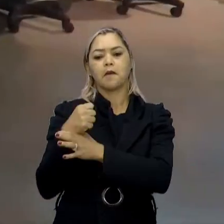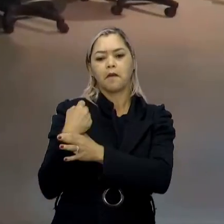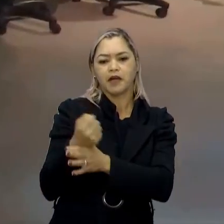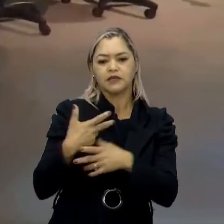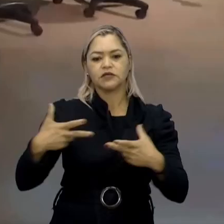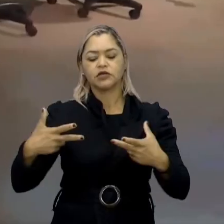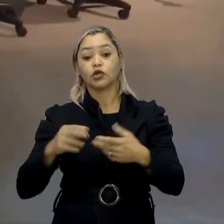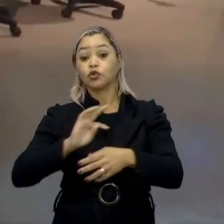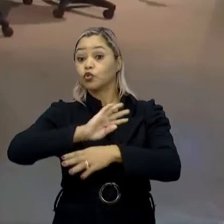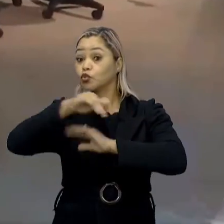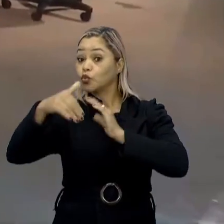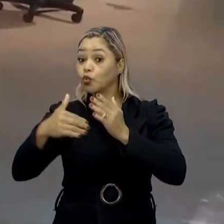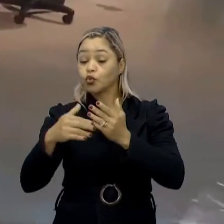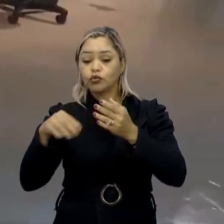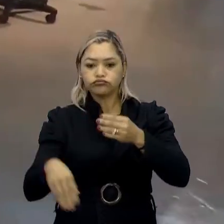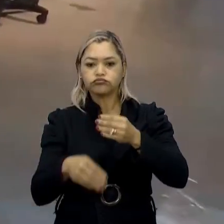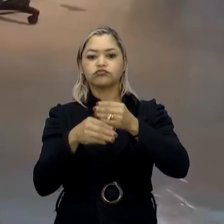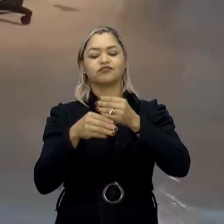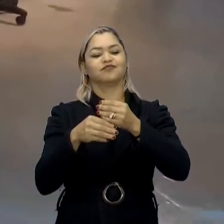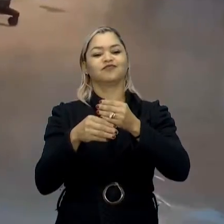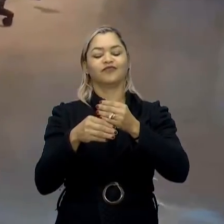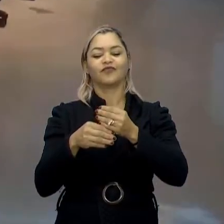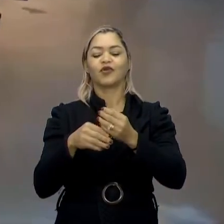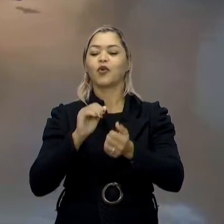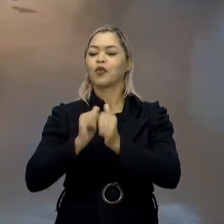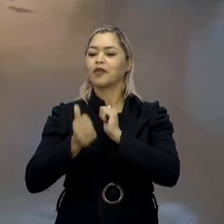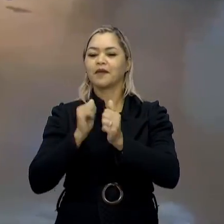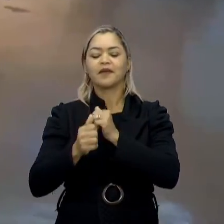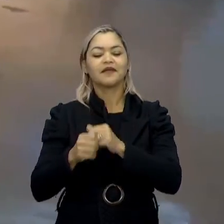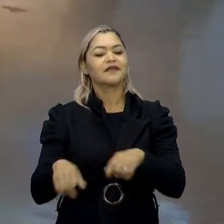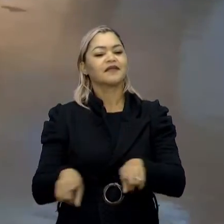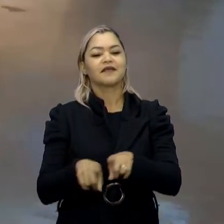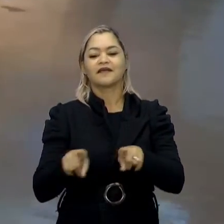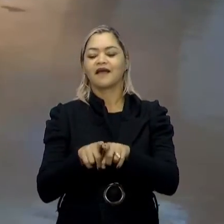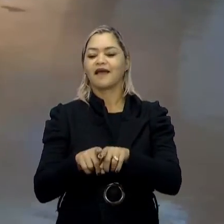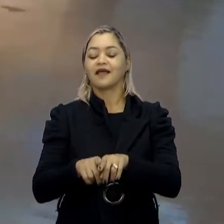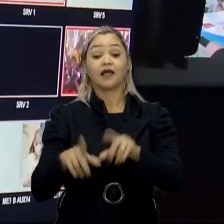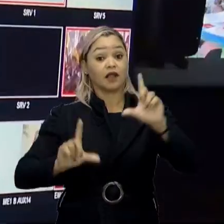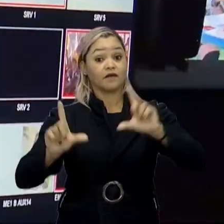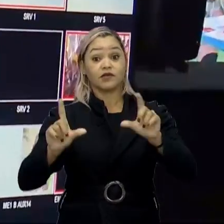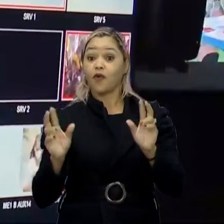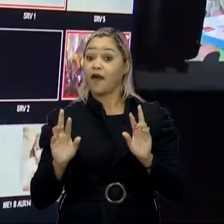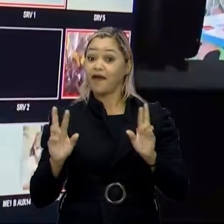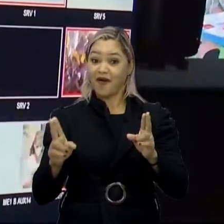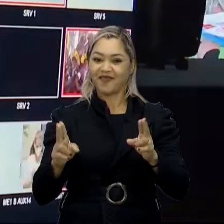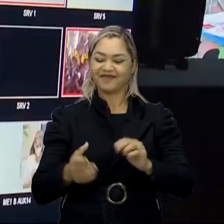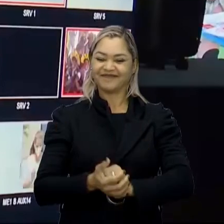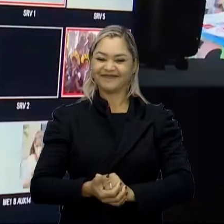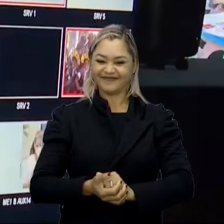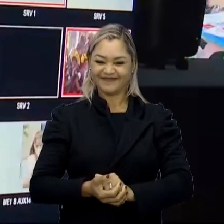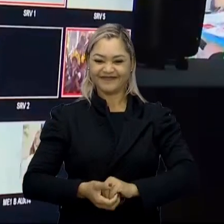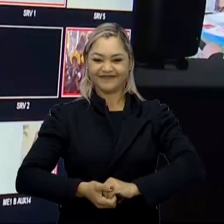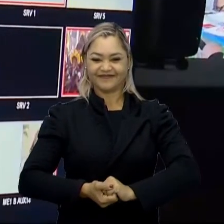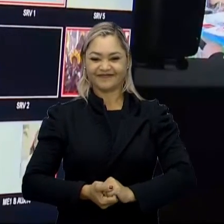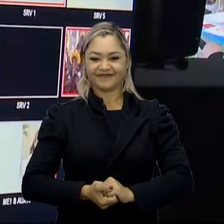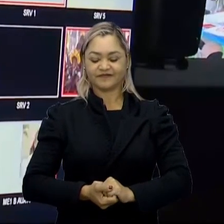Isso tudo faz parte. E o trabalho em equipe, ele é fundamental. Na televisão não é diferente, galera.